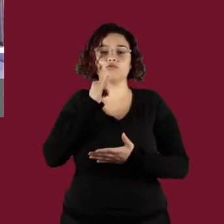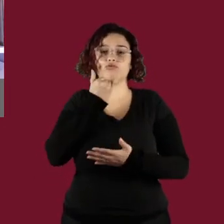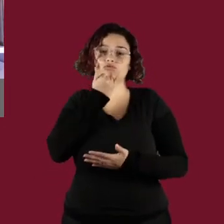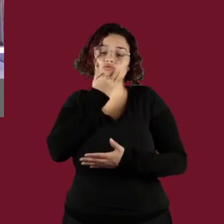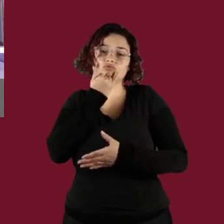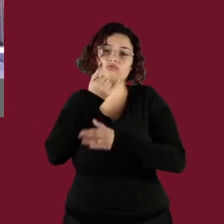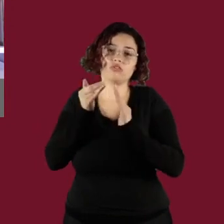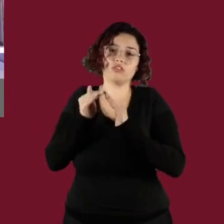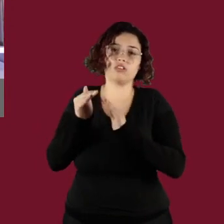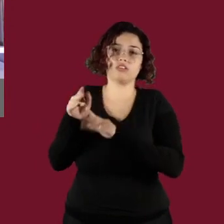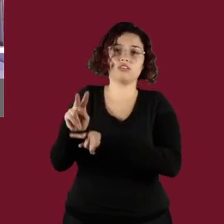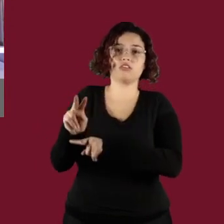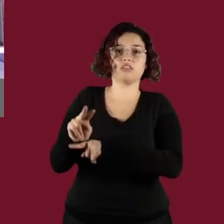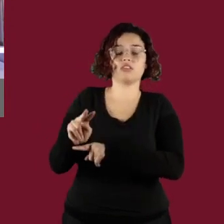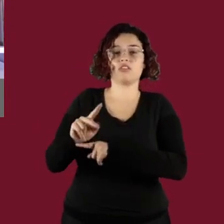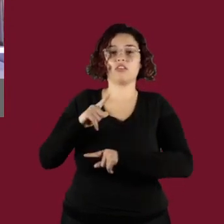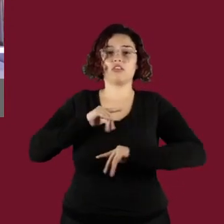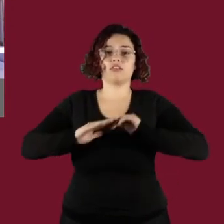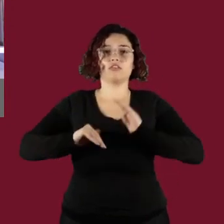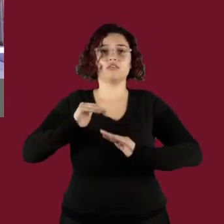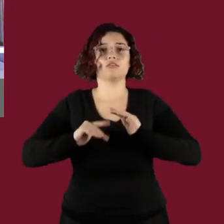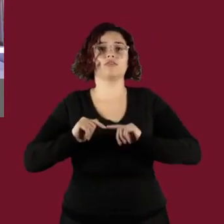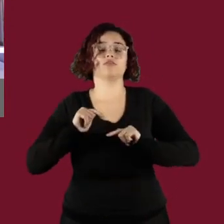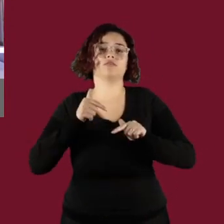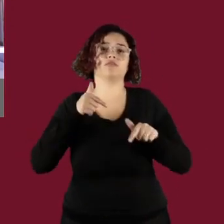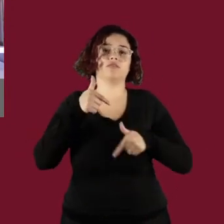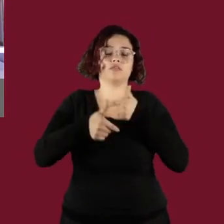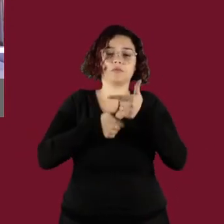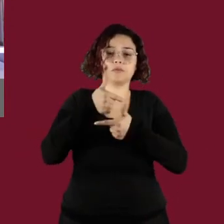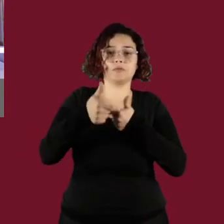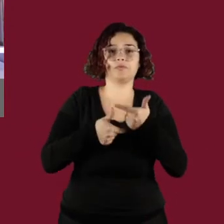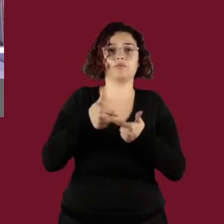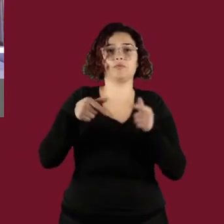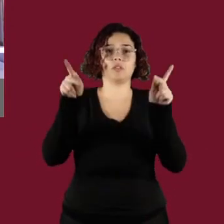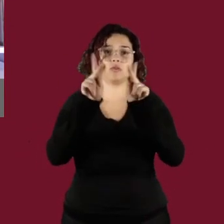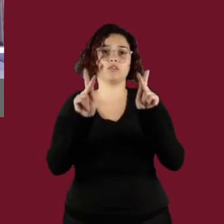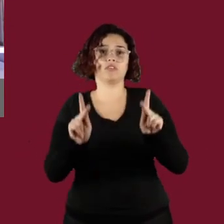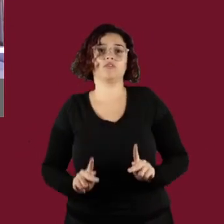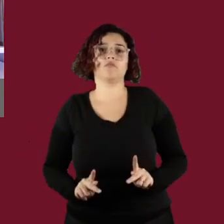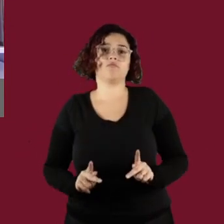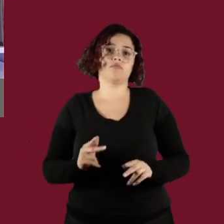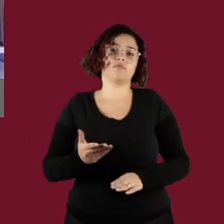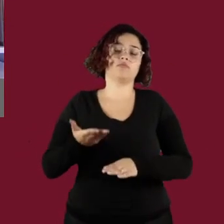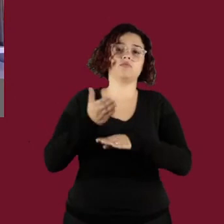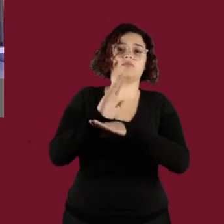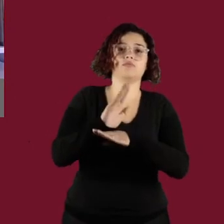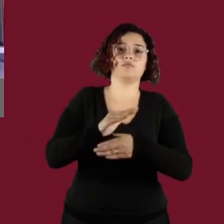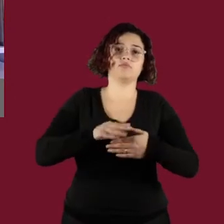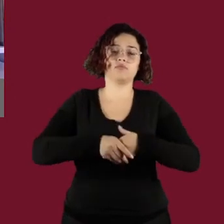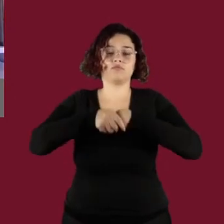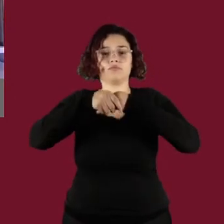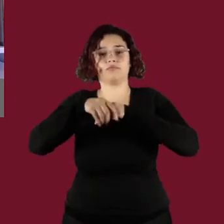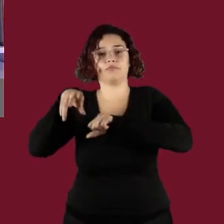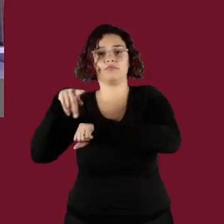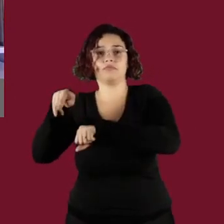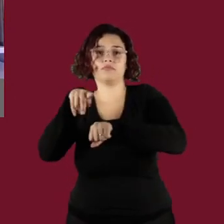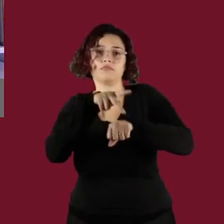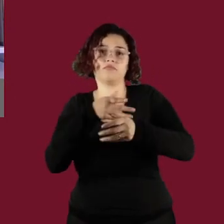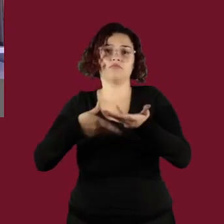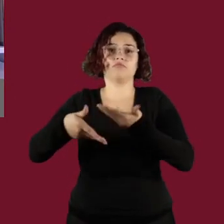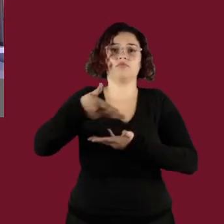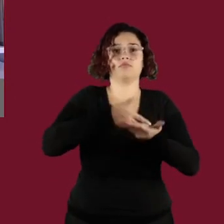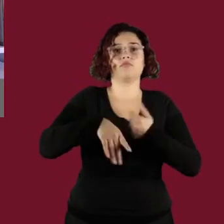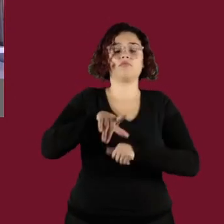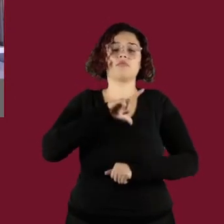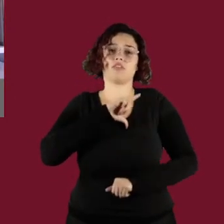cobrir a atividade das missões de paz, e principalmente, tanto que tinham, nessa altura, uma grande componente brasileira, um grande